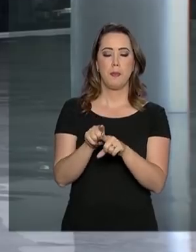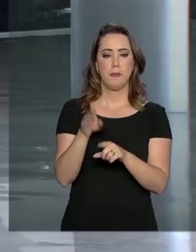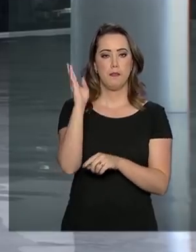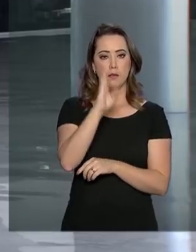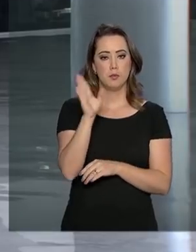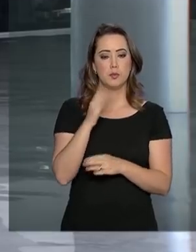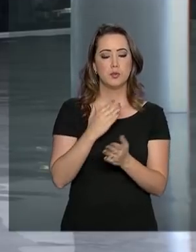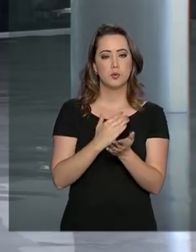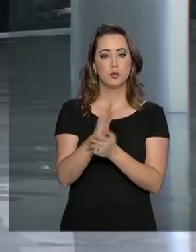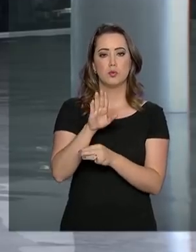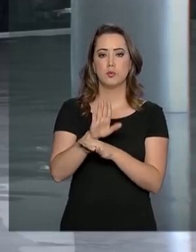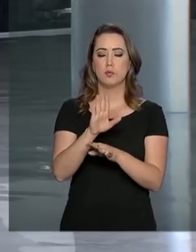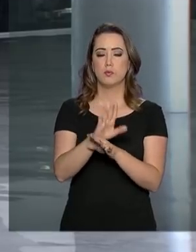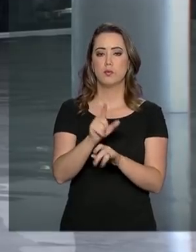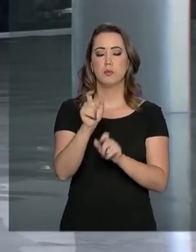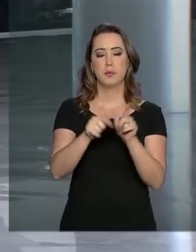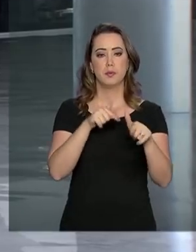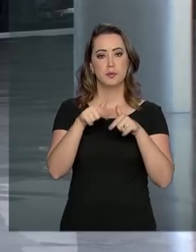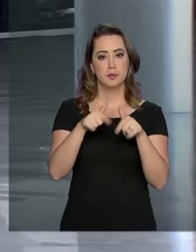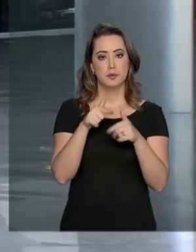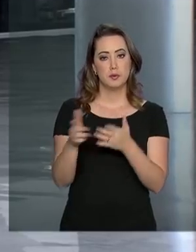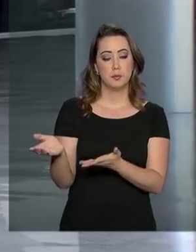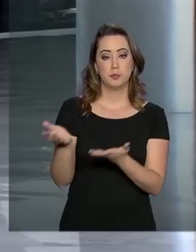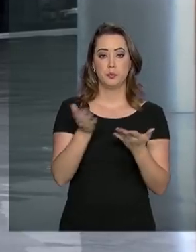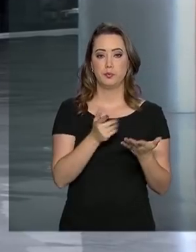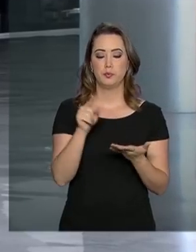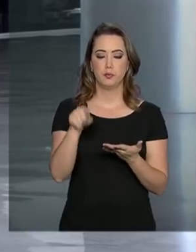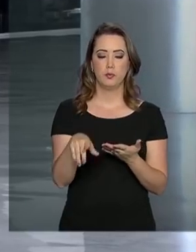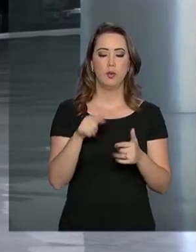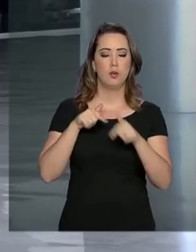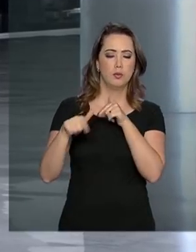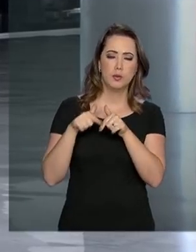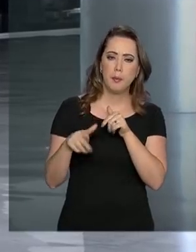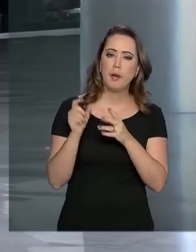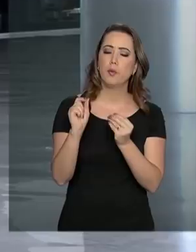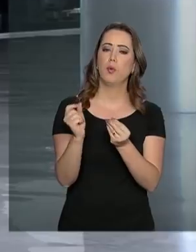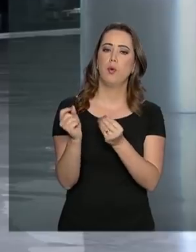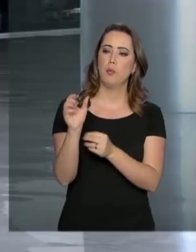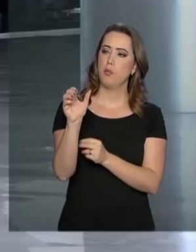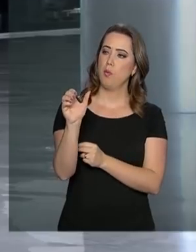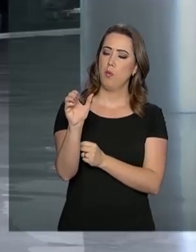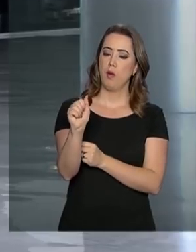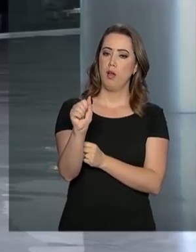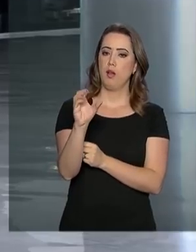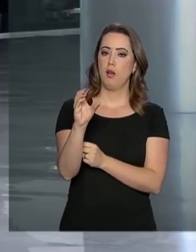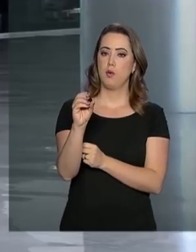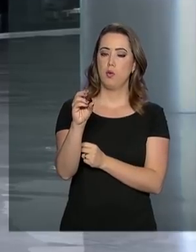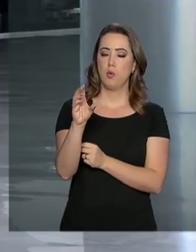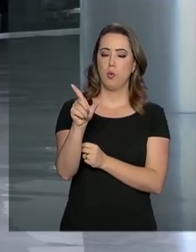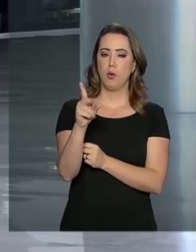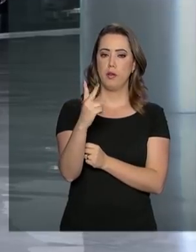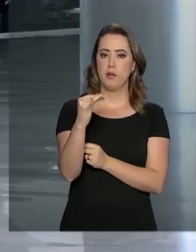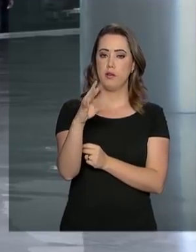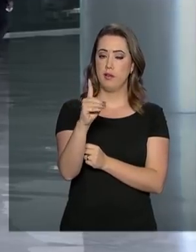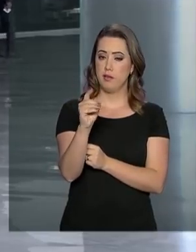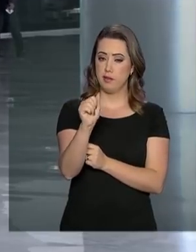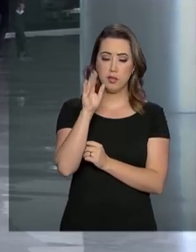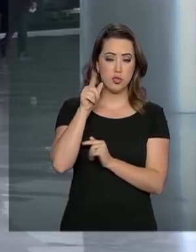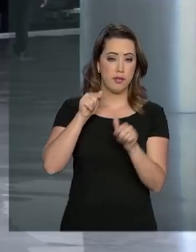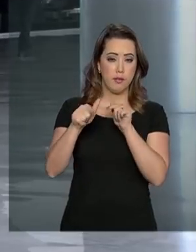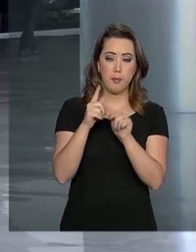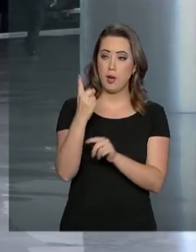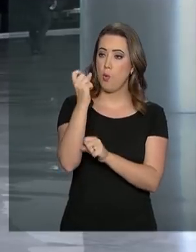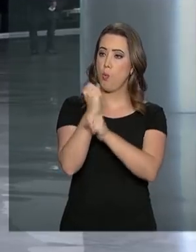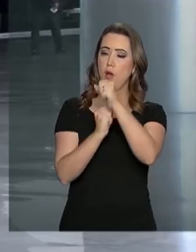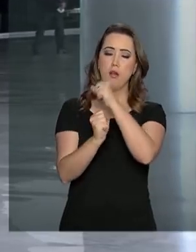suporte, inclusive por meio da Operação Acolhida, que é uma operação do Exército Brasileiro que já atua há um ano ali